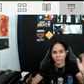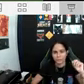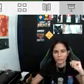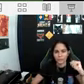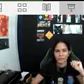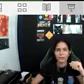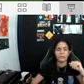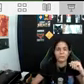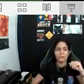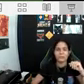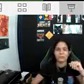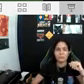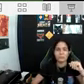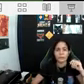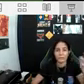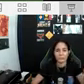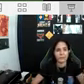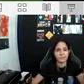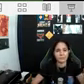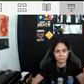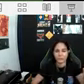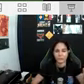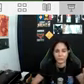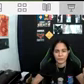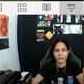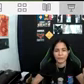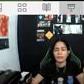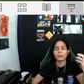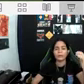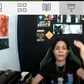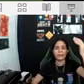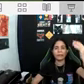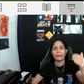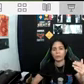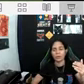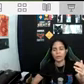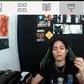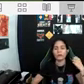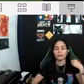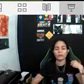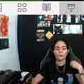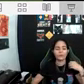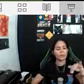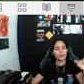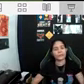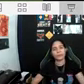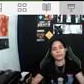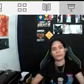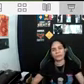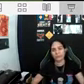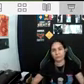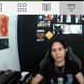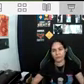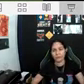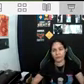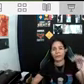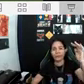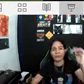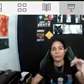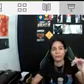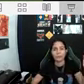os termos aqui da pesquisa, certo? Então, quem leu e não concordou, é só não